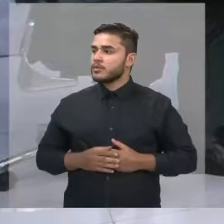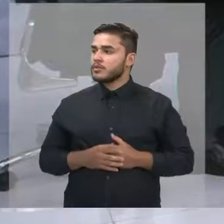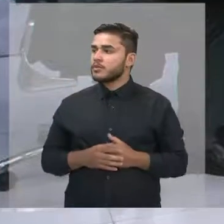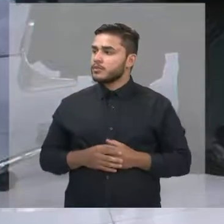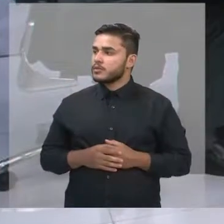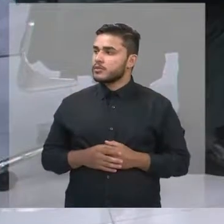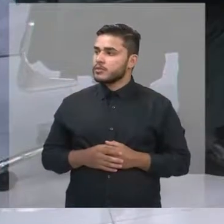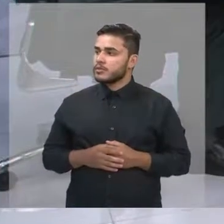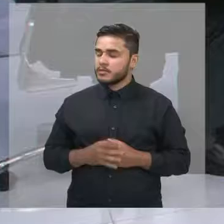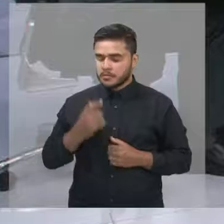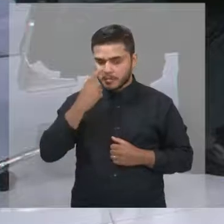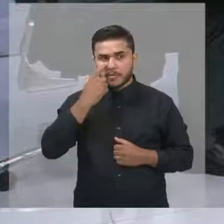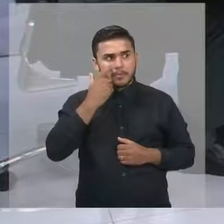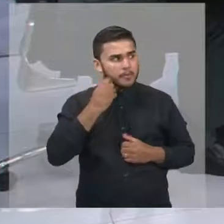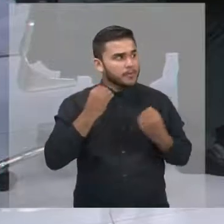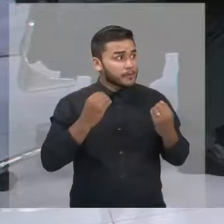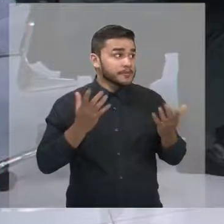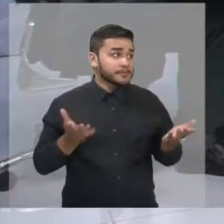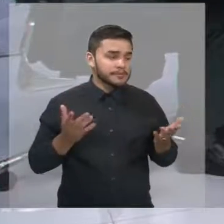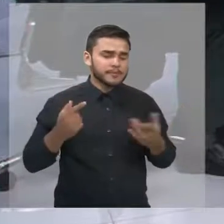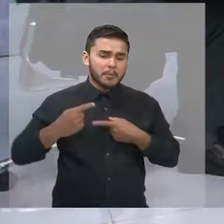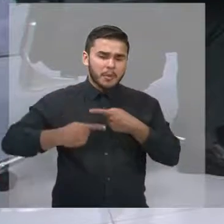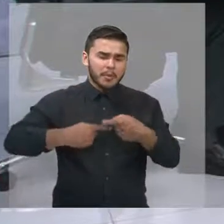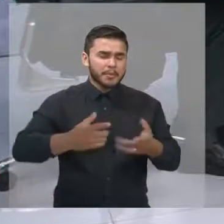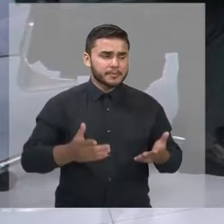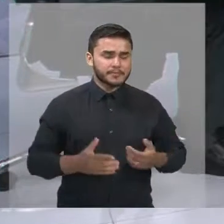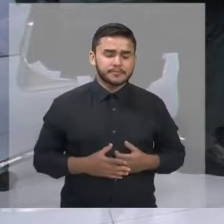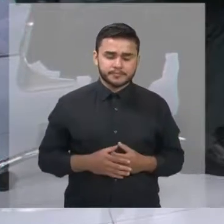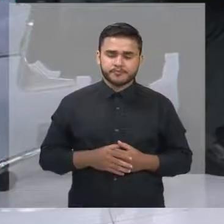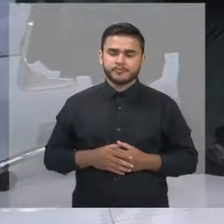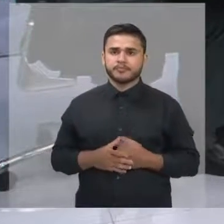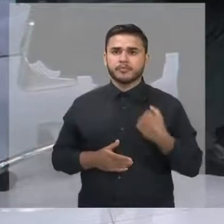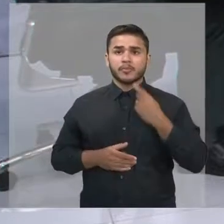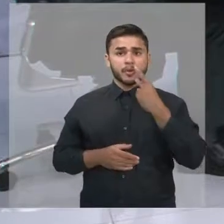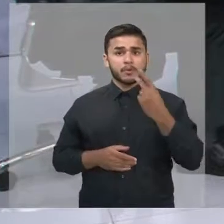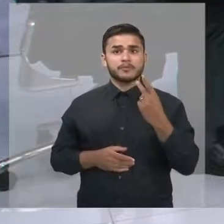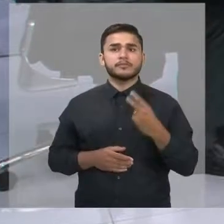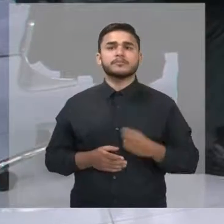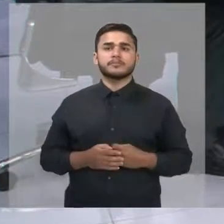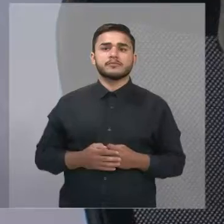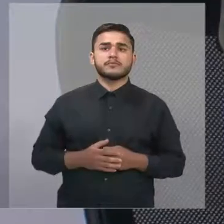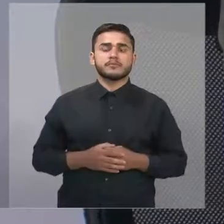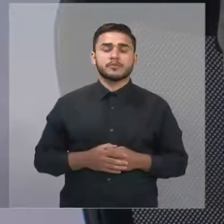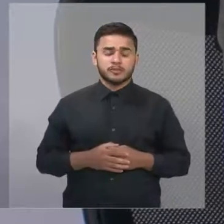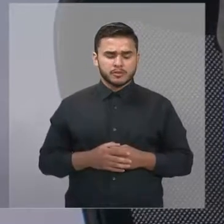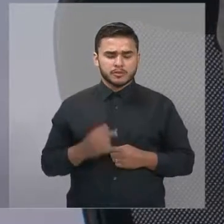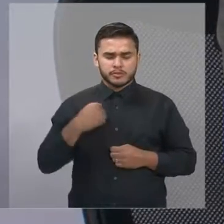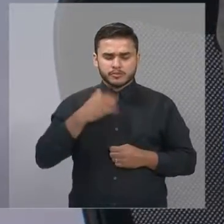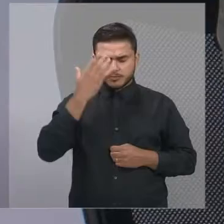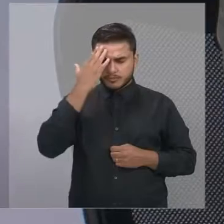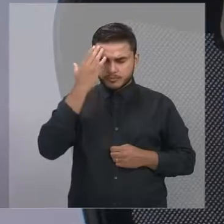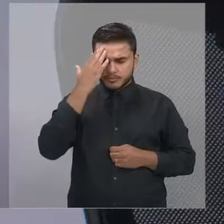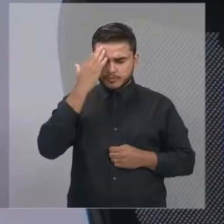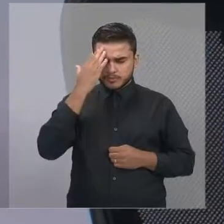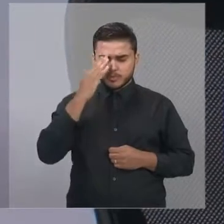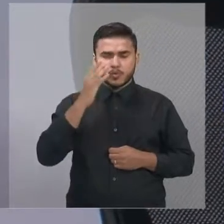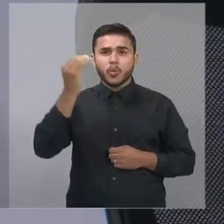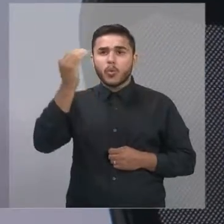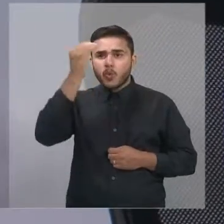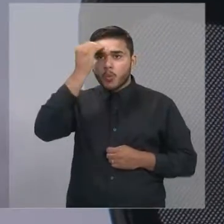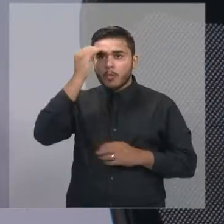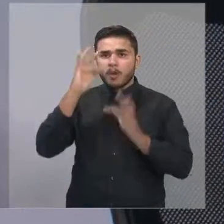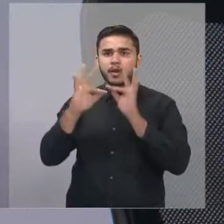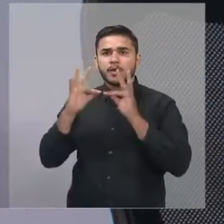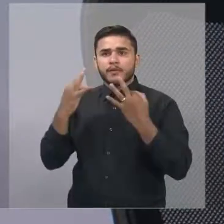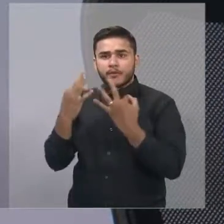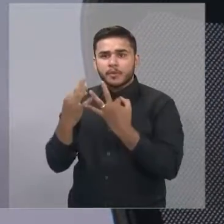ainda? Pois não, claro. Eu queria um pouco mais longe, assim, não vou descartar a família, mas a gente também não pode jogar todo esse peso